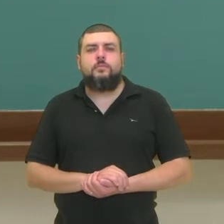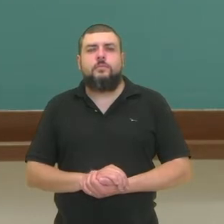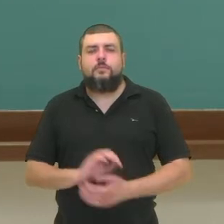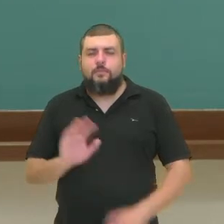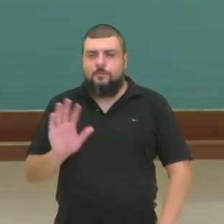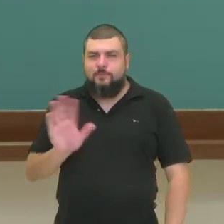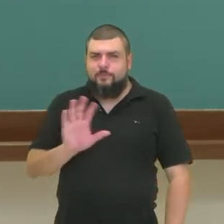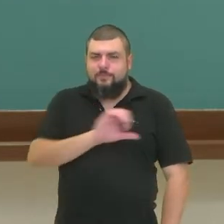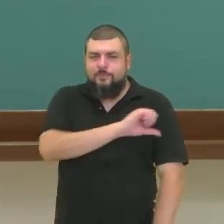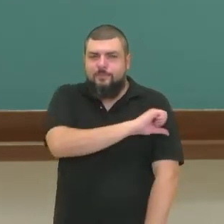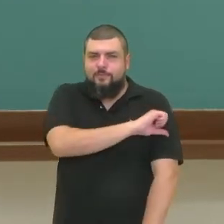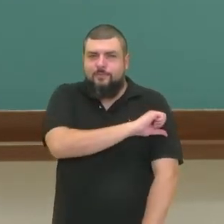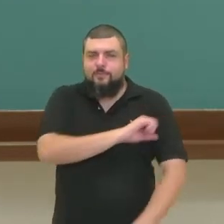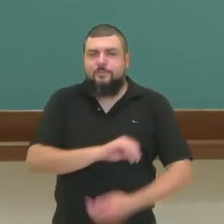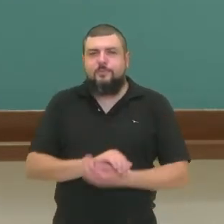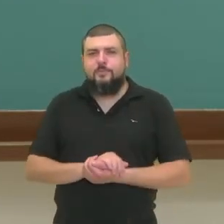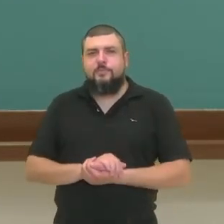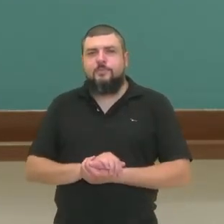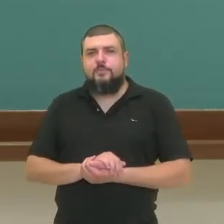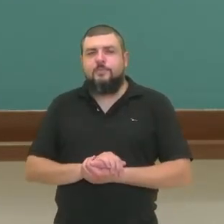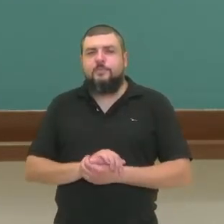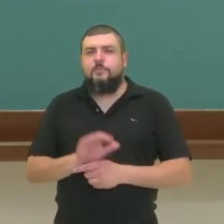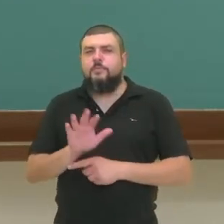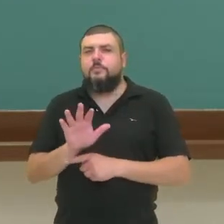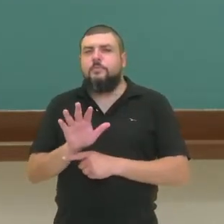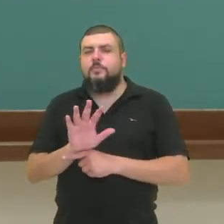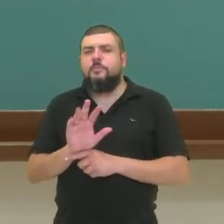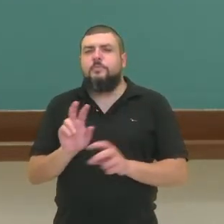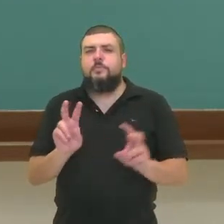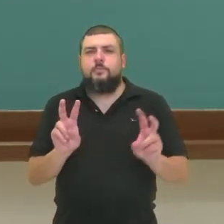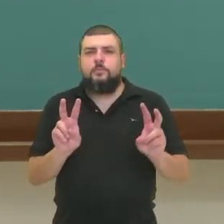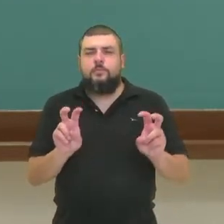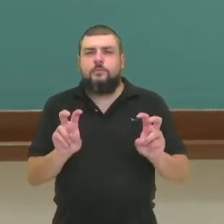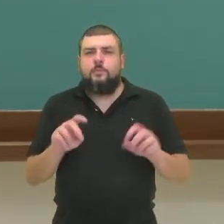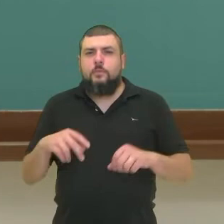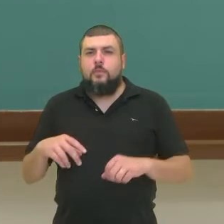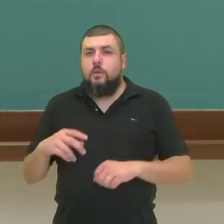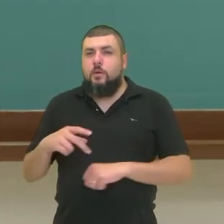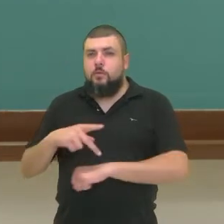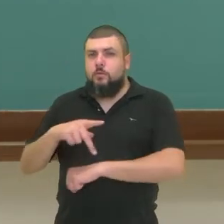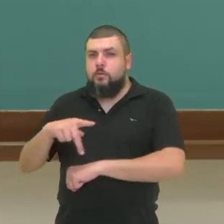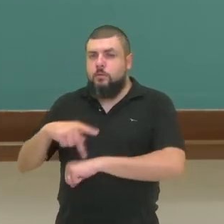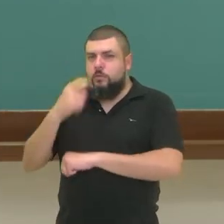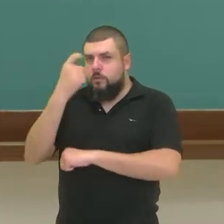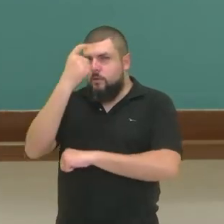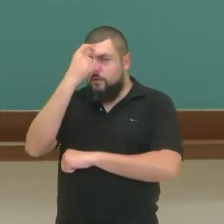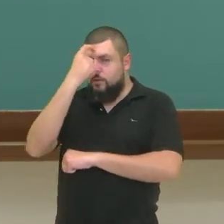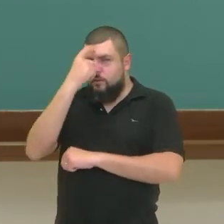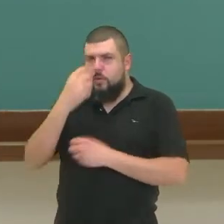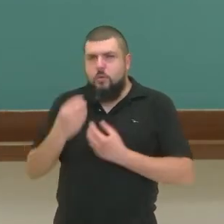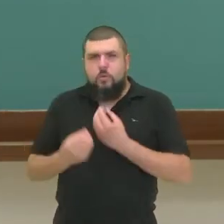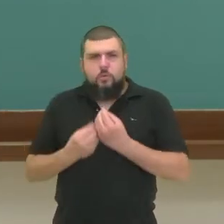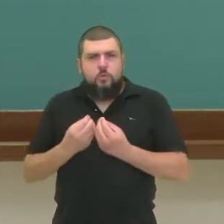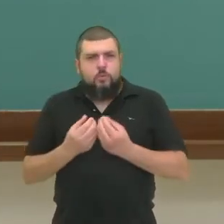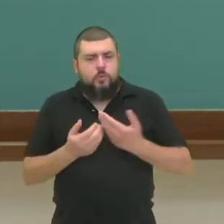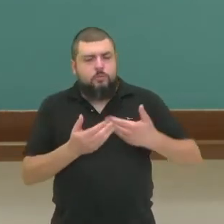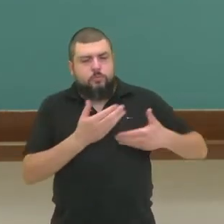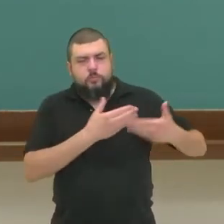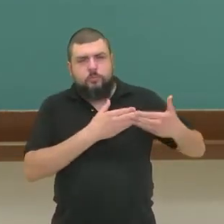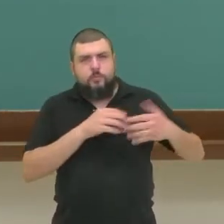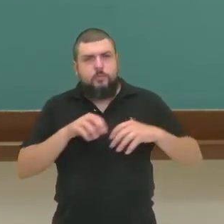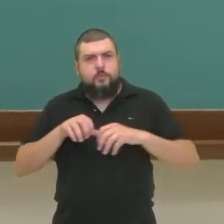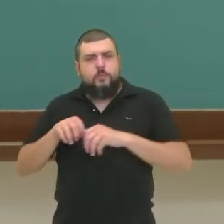estudante do nono ano nesse vídeo vamos falar sobre a índio sobre o processo de colonização e descolonização